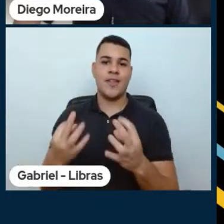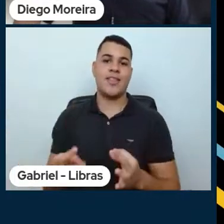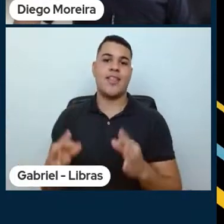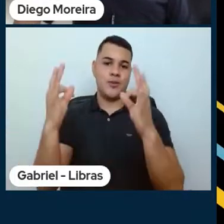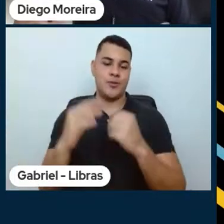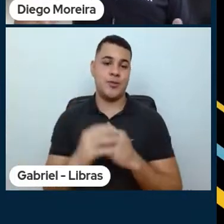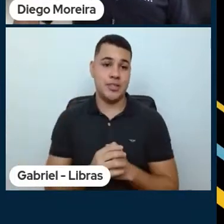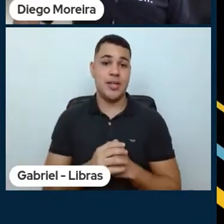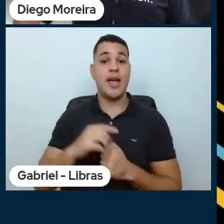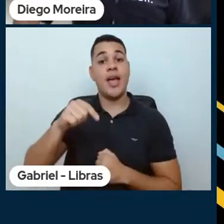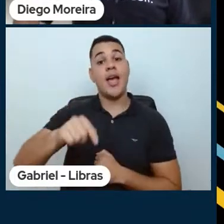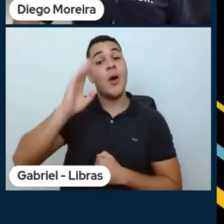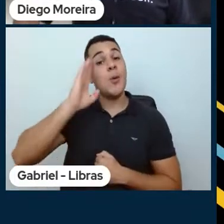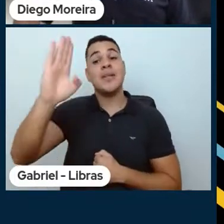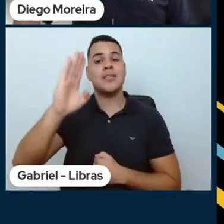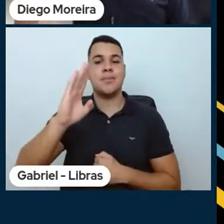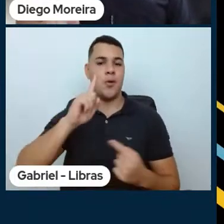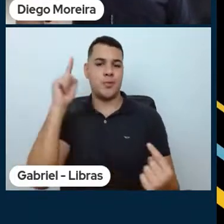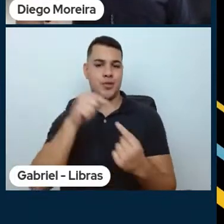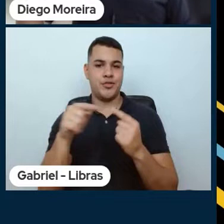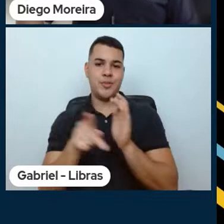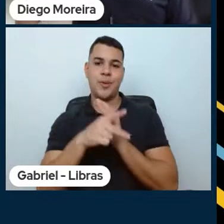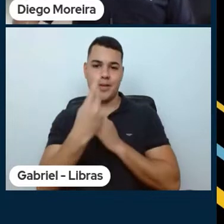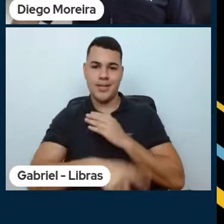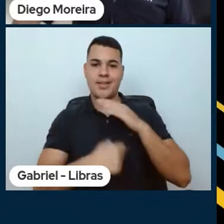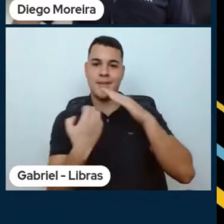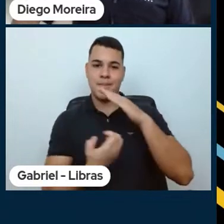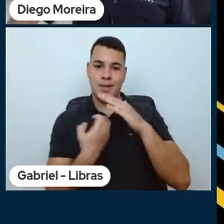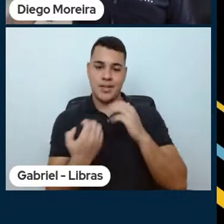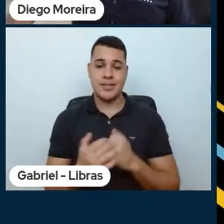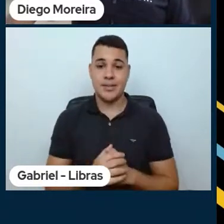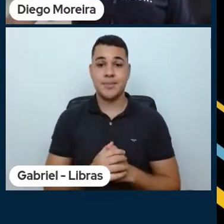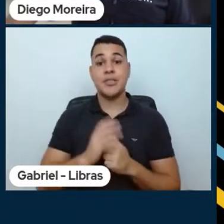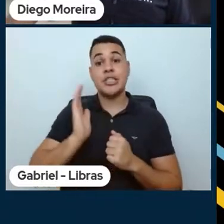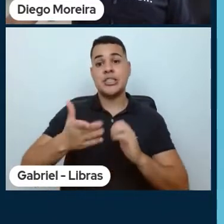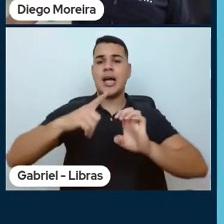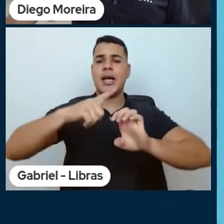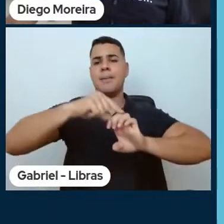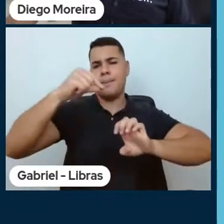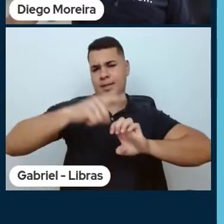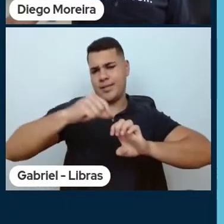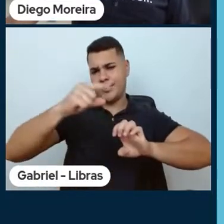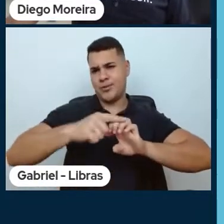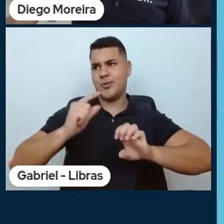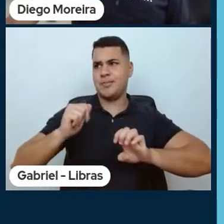da filosofia nossa como empresa hoje, né, e empreendendo há mais de 8 anos.